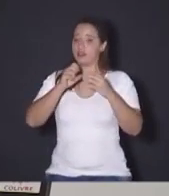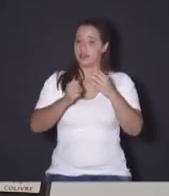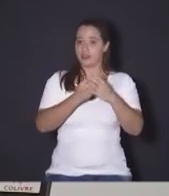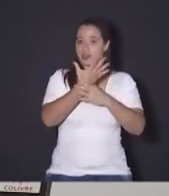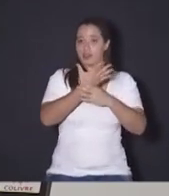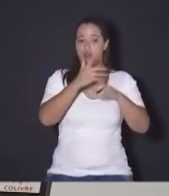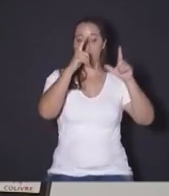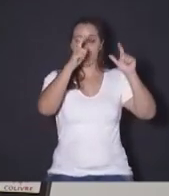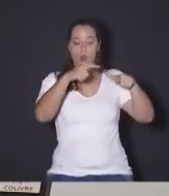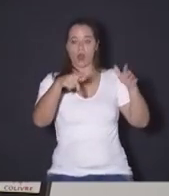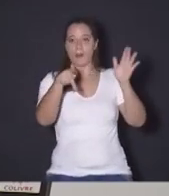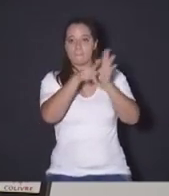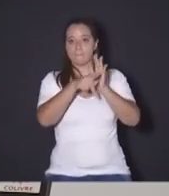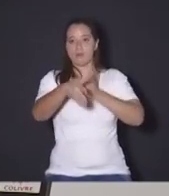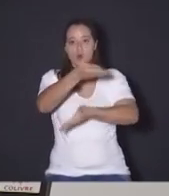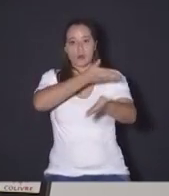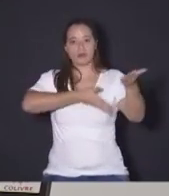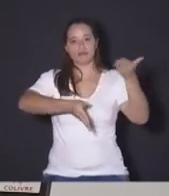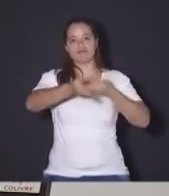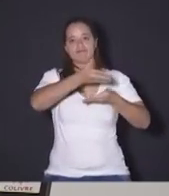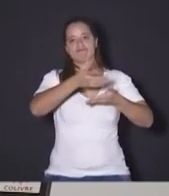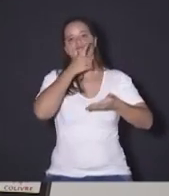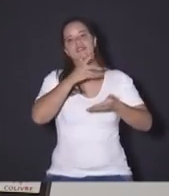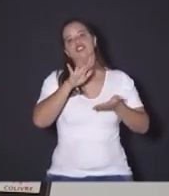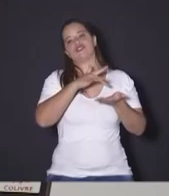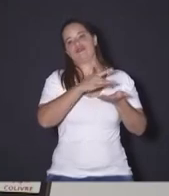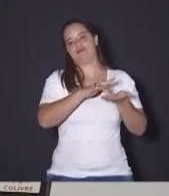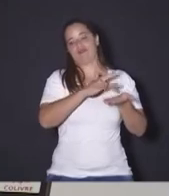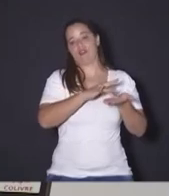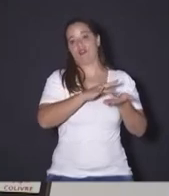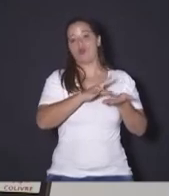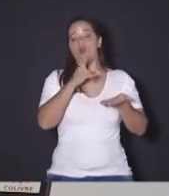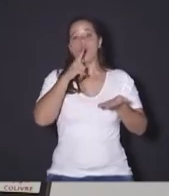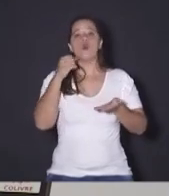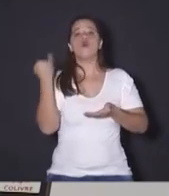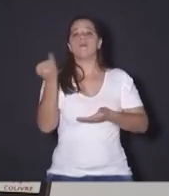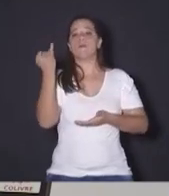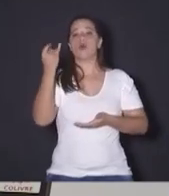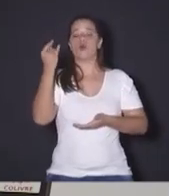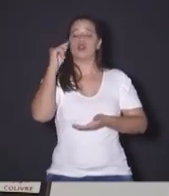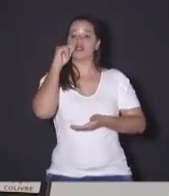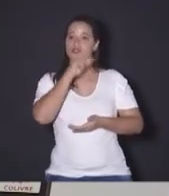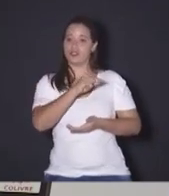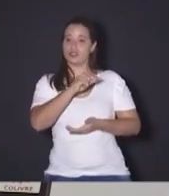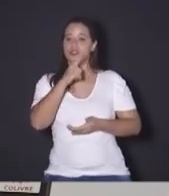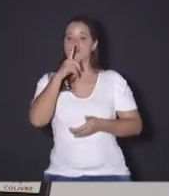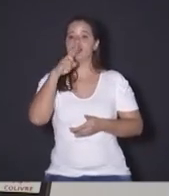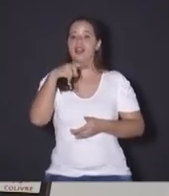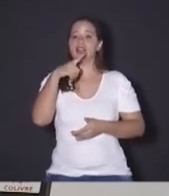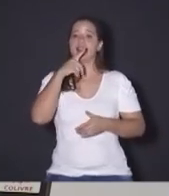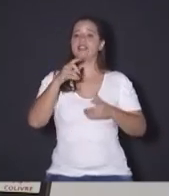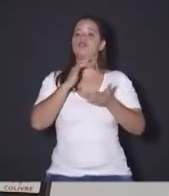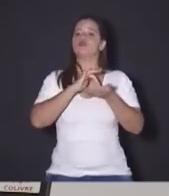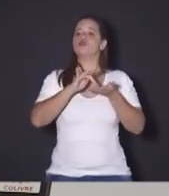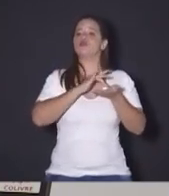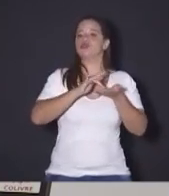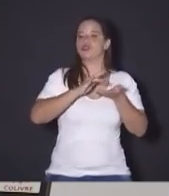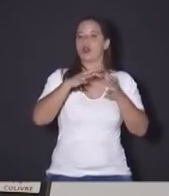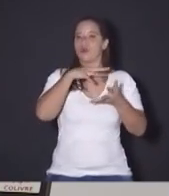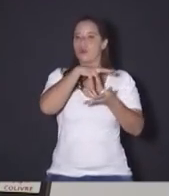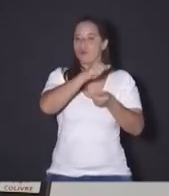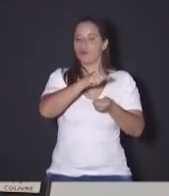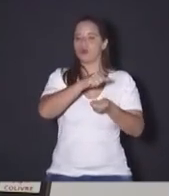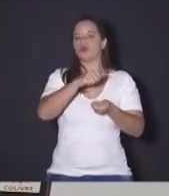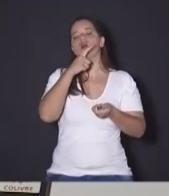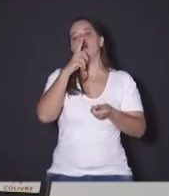socialização no ciber-espaço e o que importa nisso é que os seres no ciber-espaço o software é a